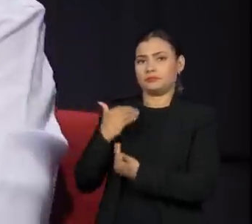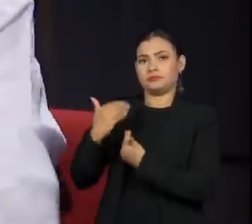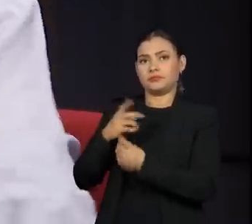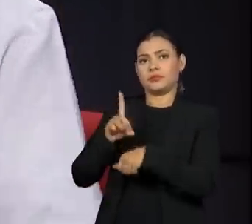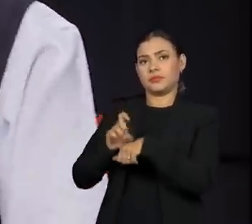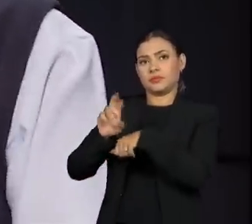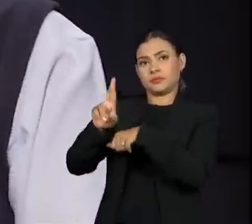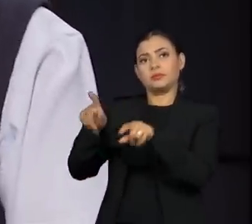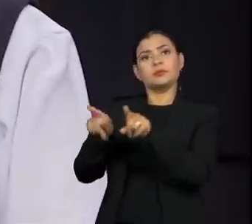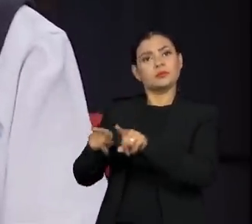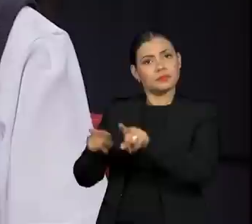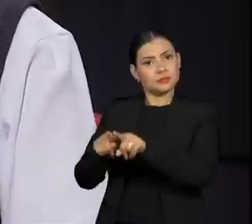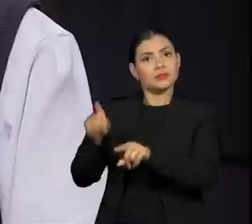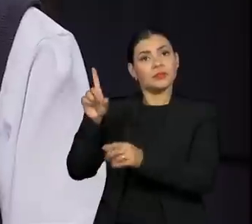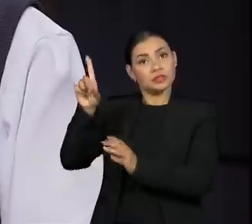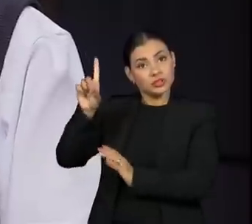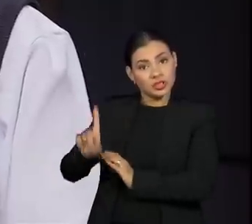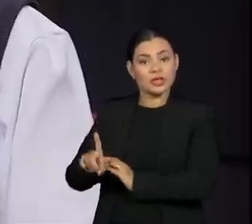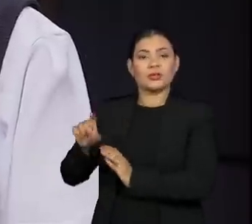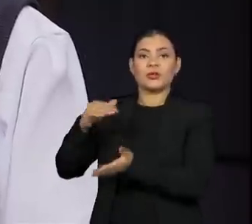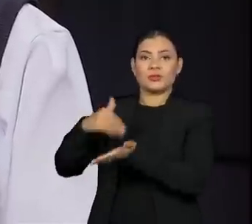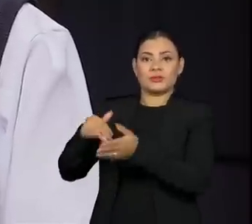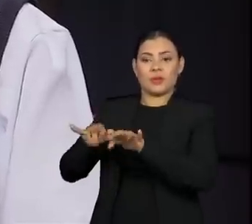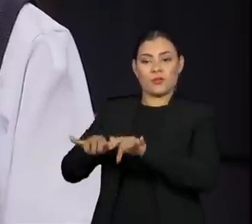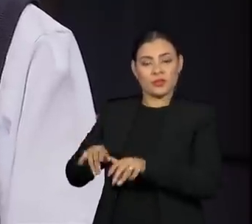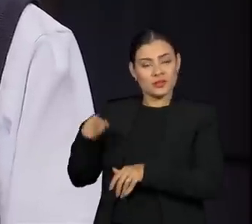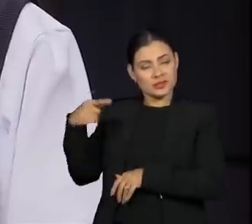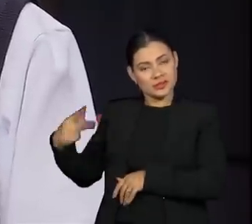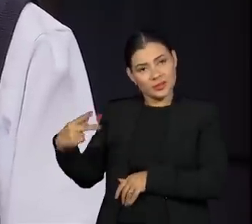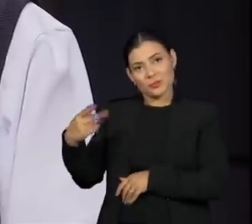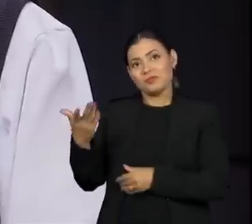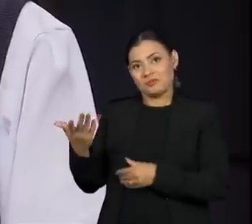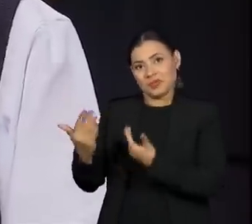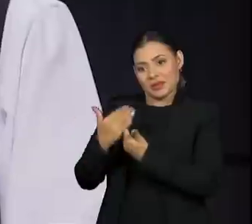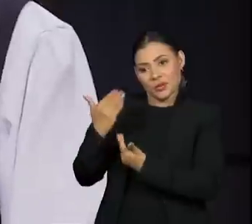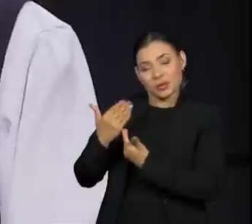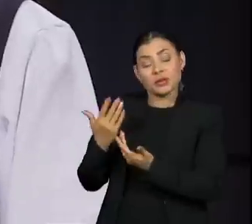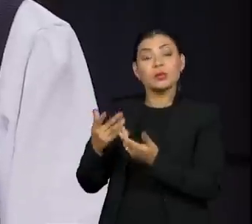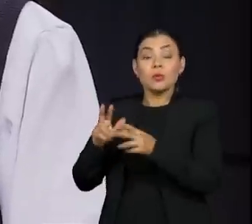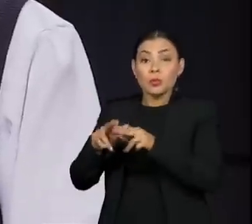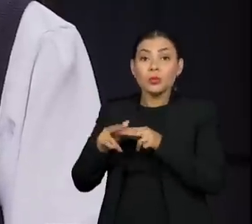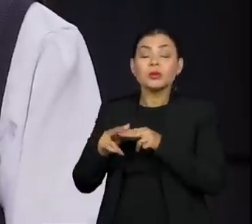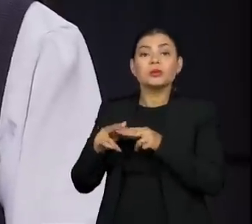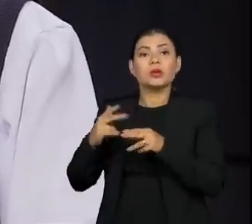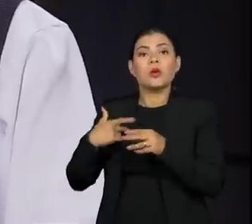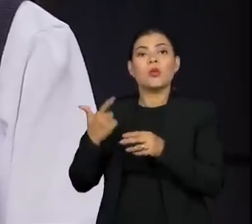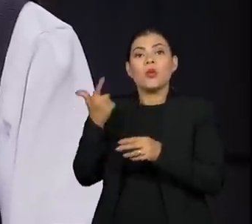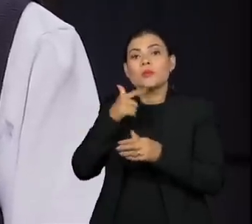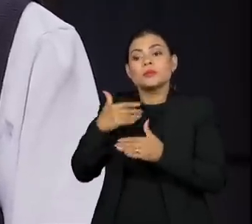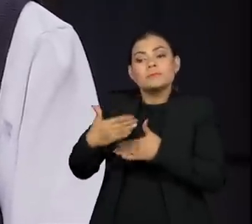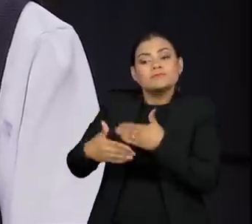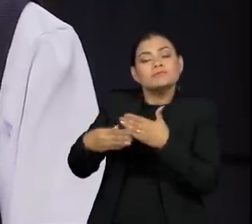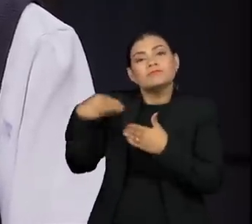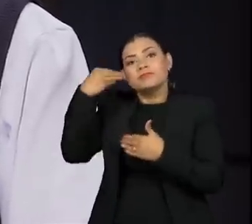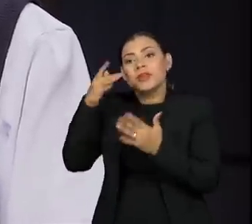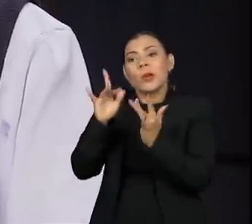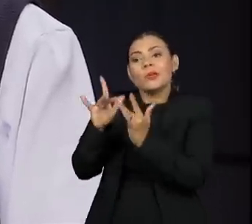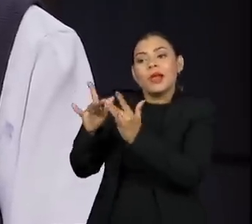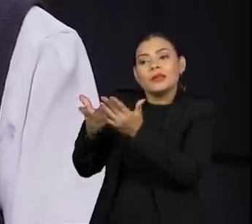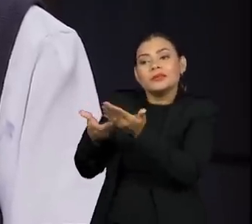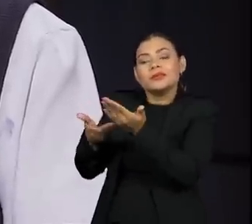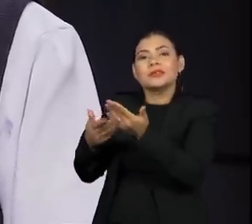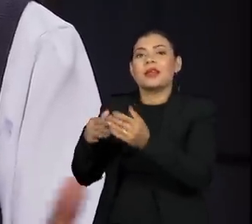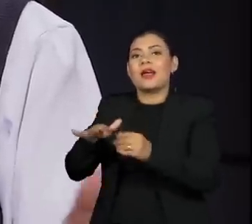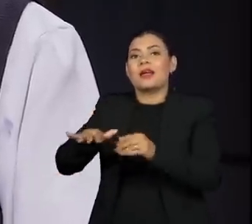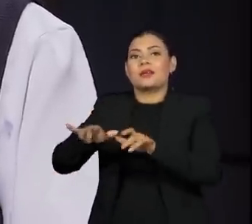doutorado era foi o diretor do centro de computação etc e tal então eu acabei ganhando digamos muito muito contato com